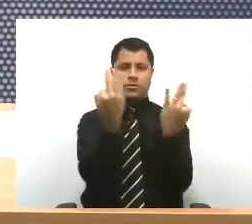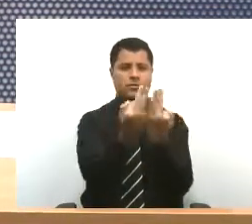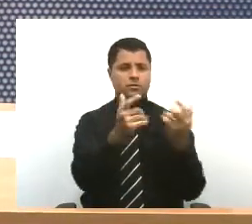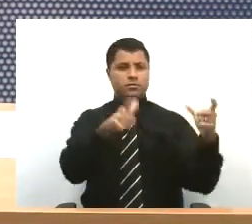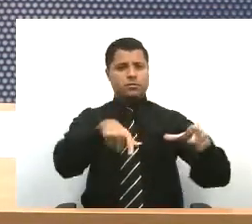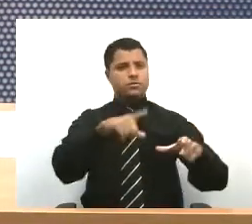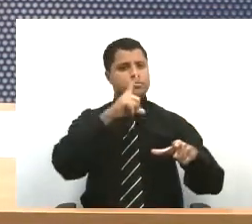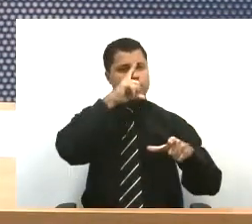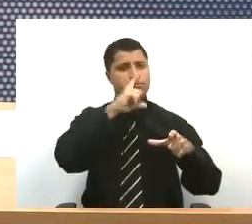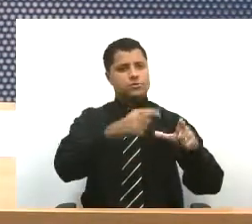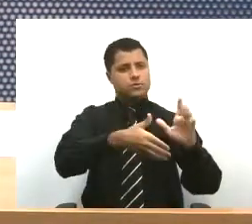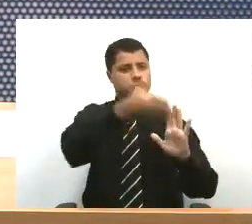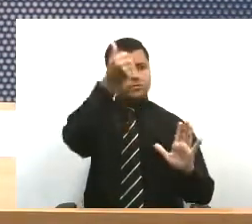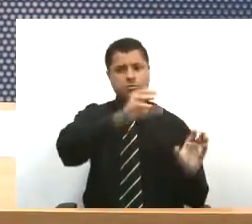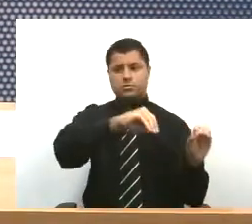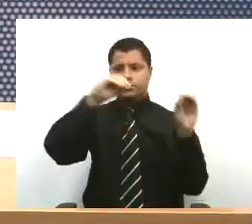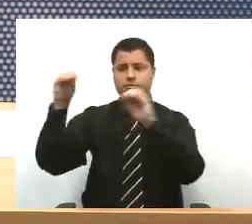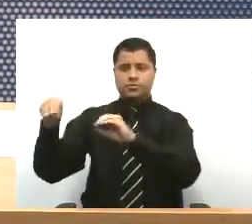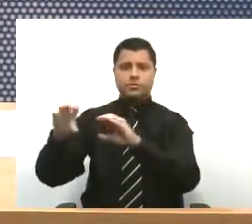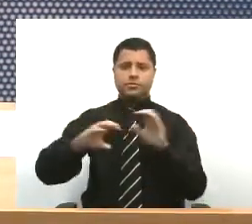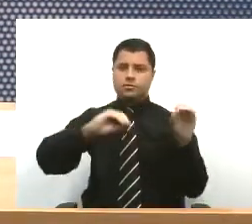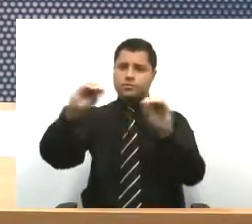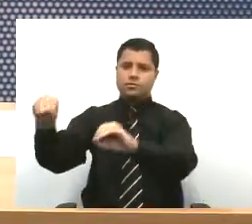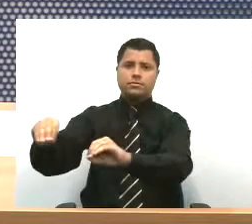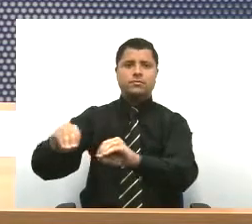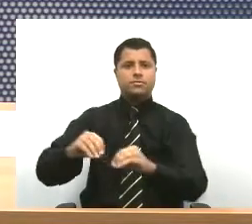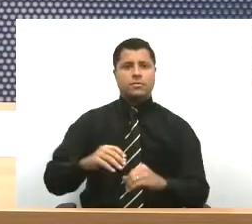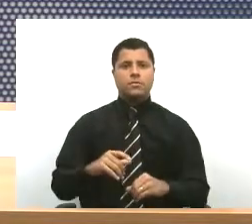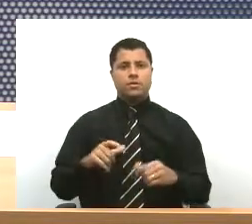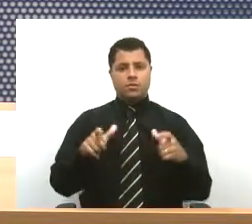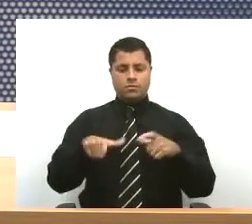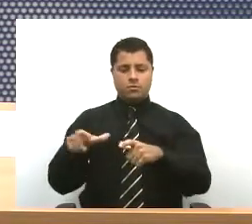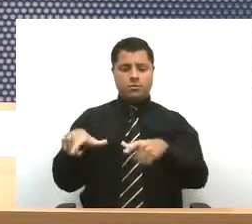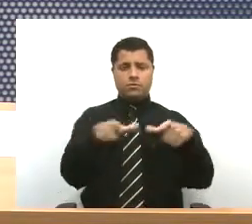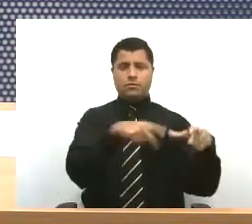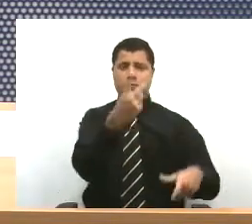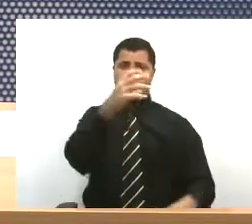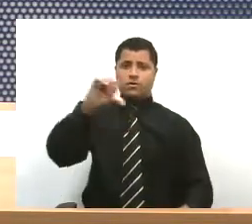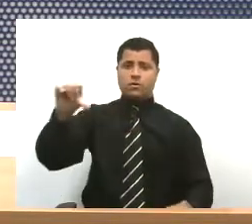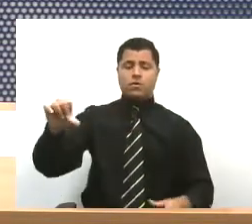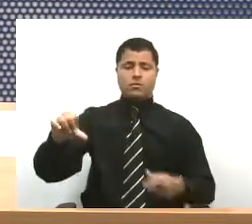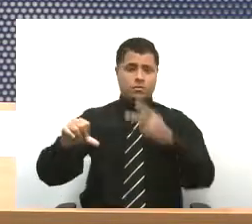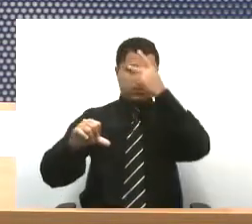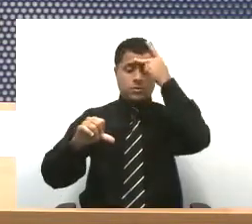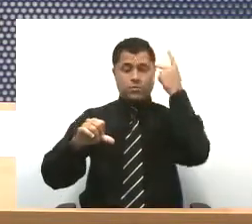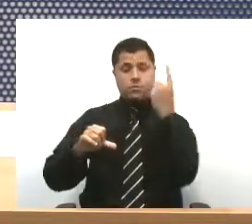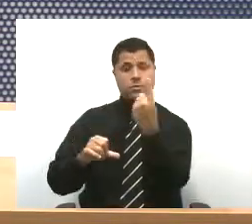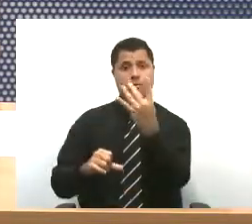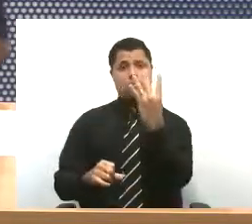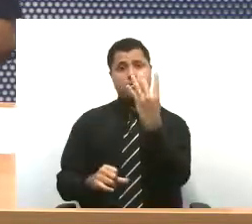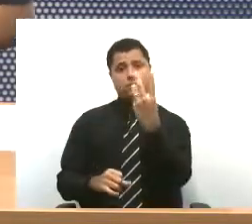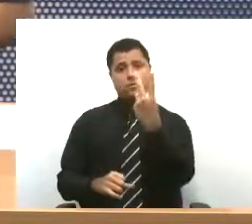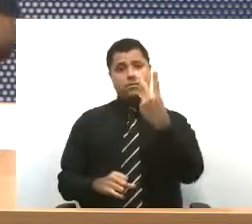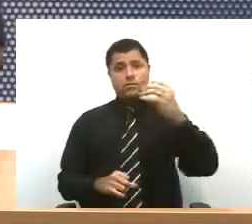de risco. Hoje, nós temos 29 bairros, 1.420 pessoas